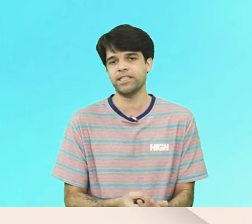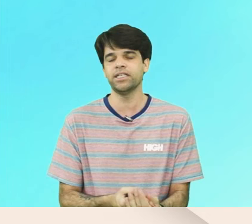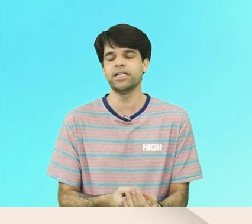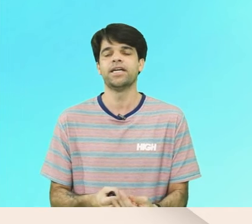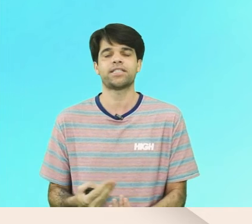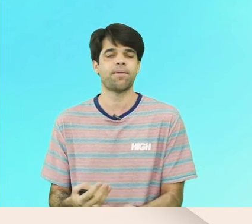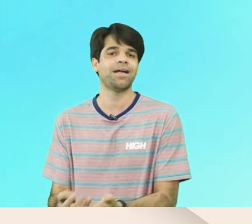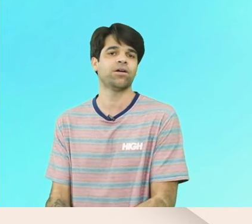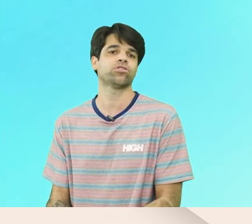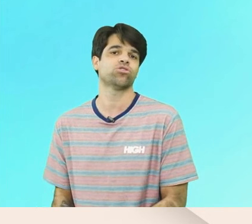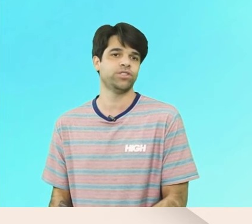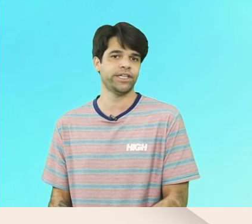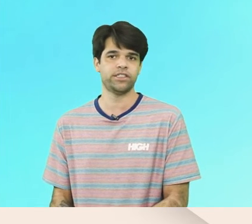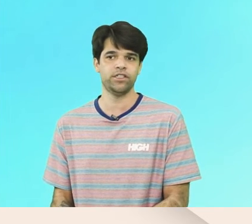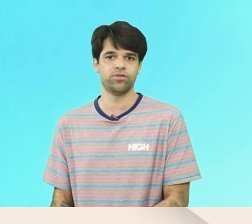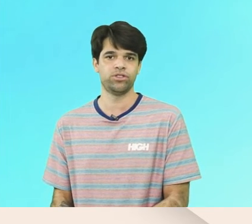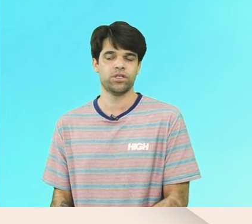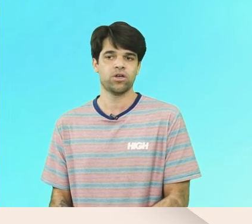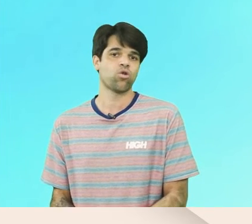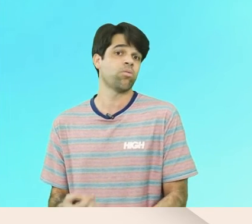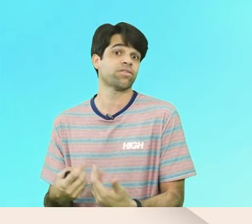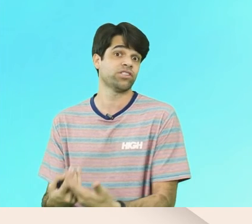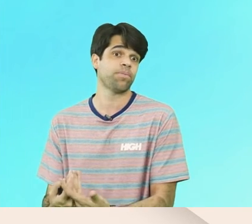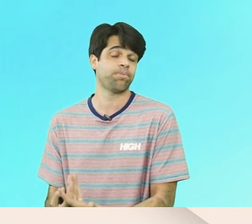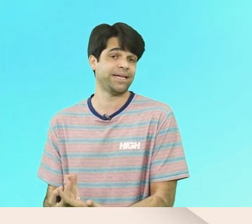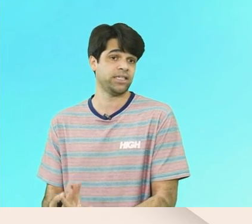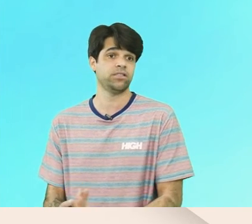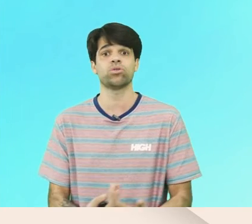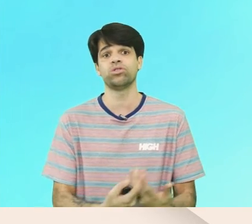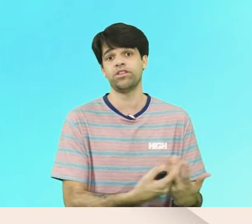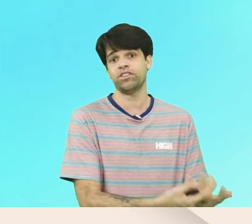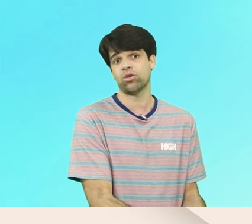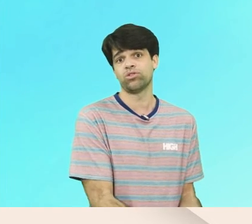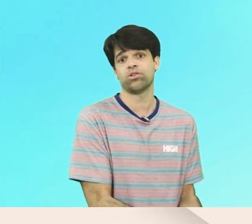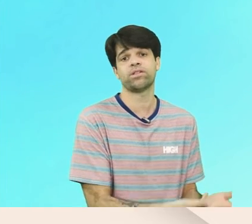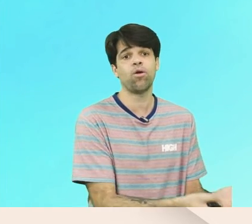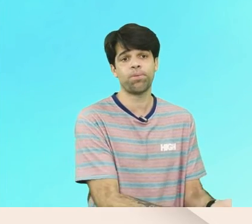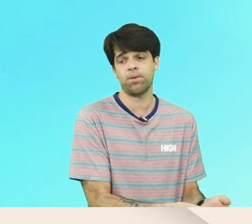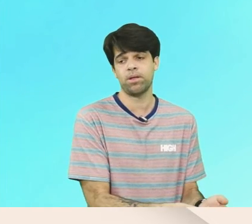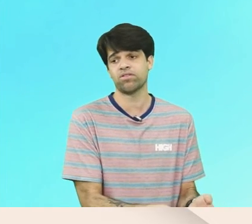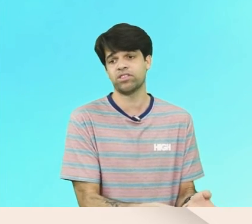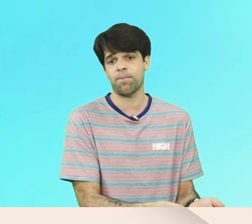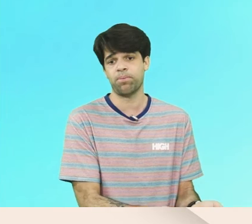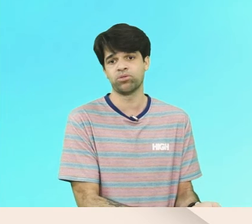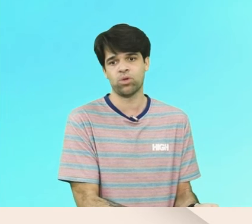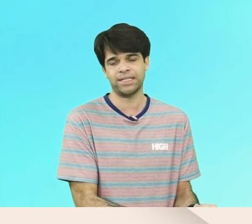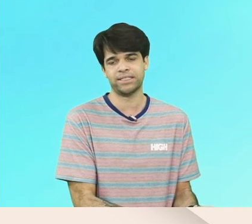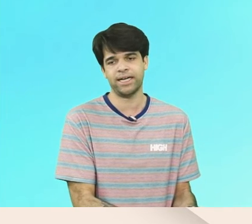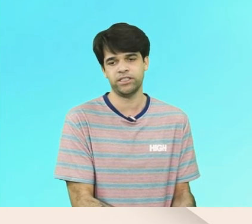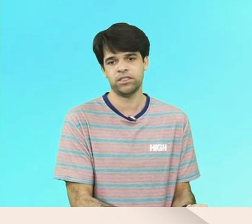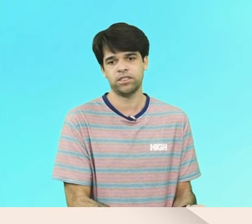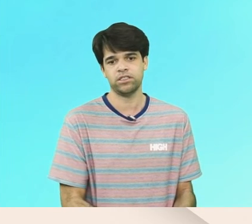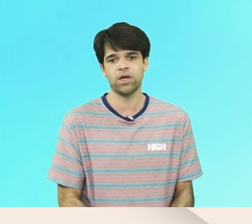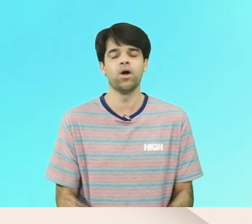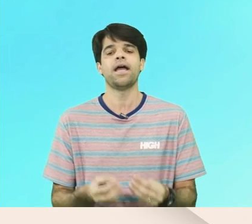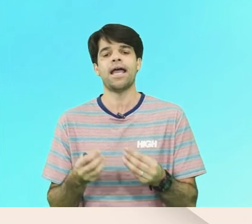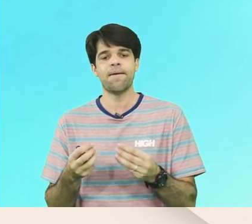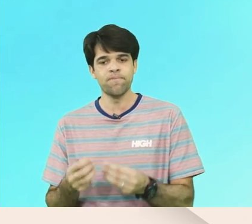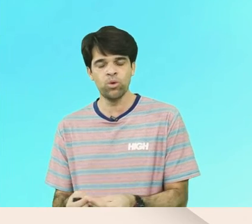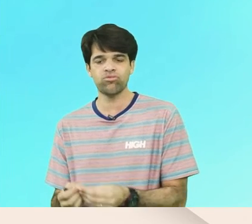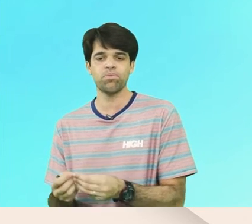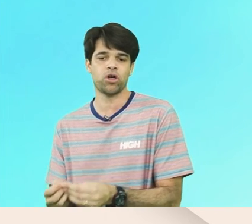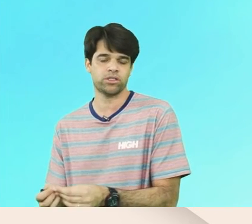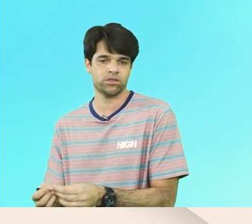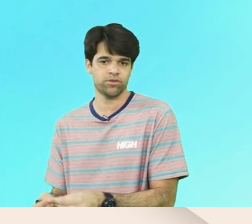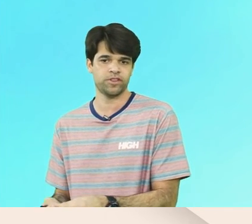você pretende trabalhar os teus objetivos, como é que você pretende, inclusive, solucionar o problema que você apontou lá atrás. Então,